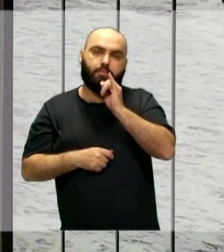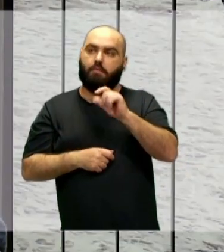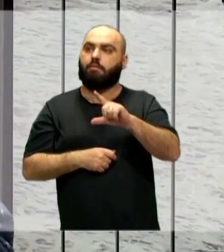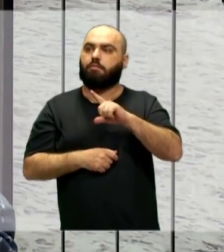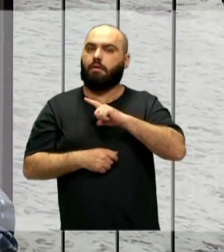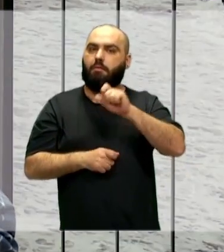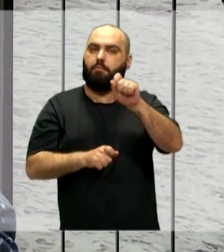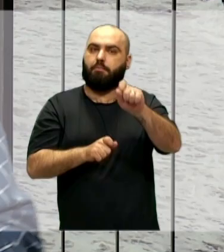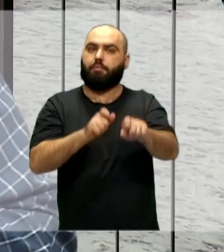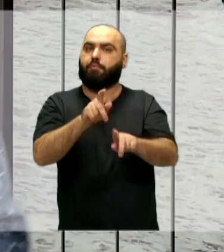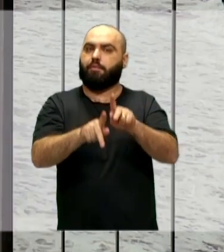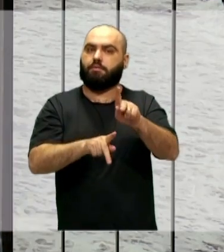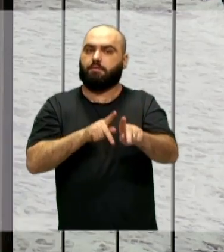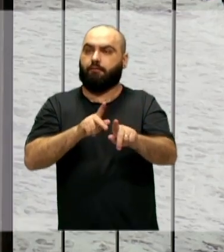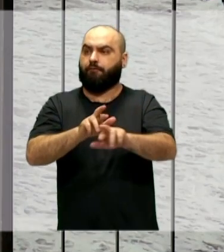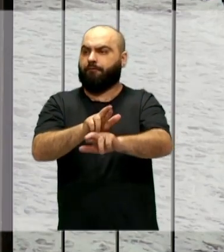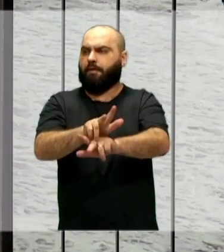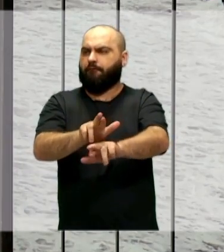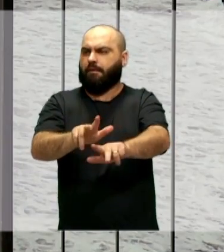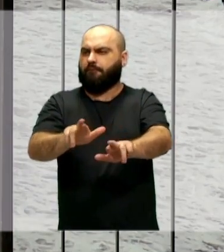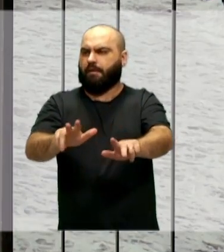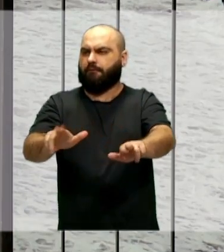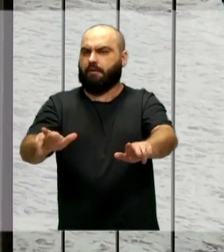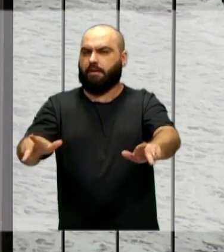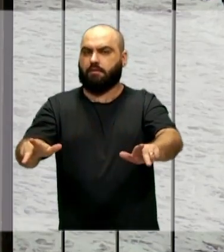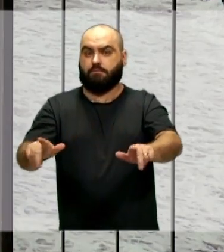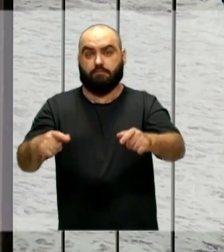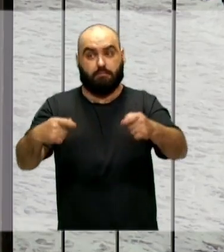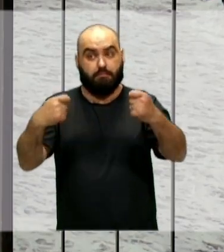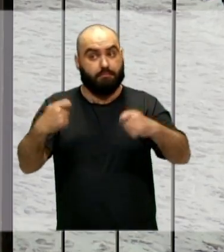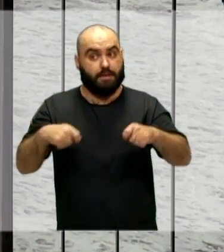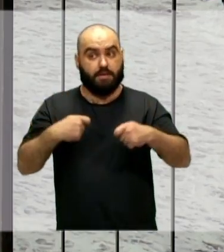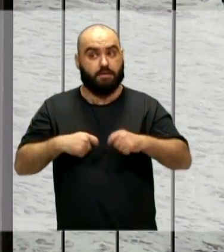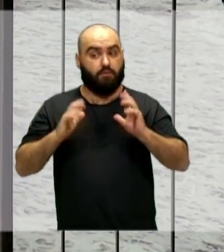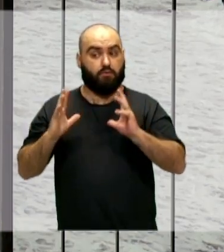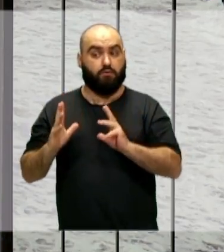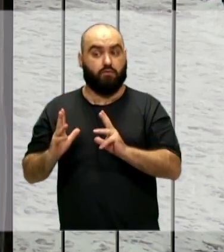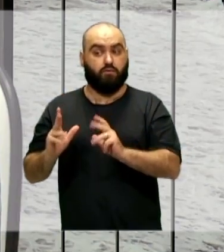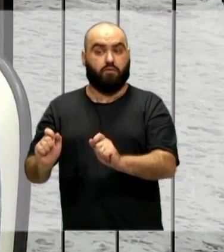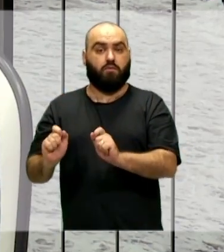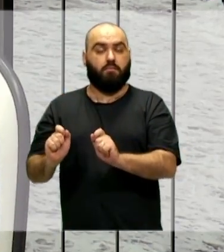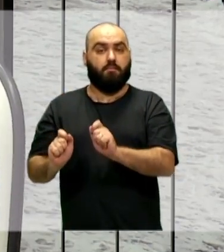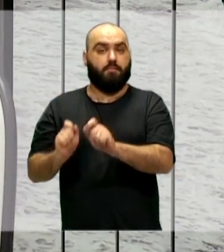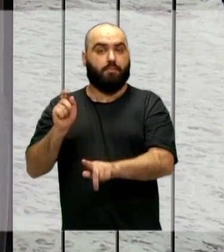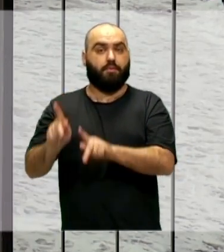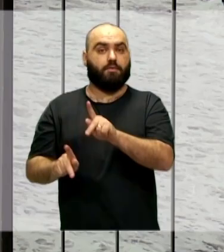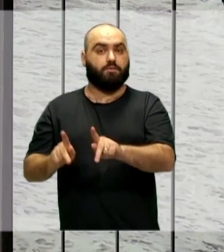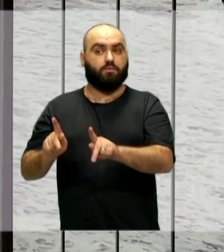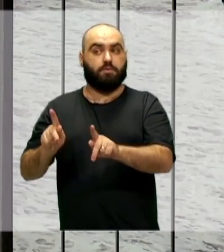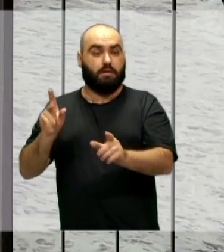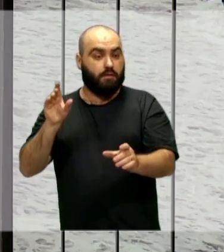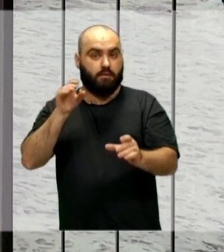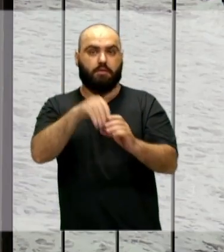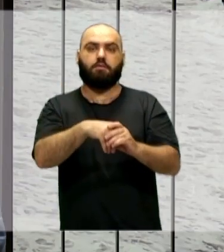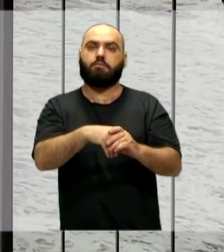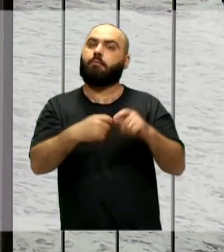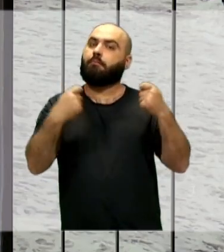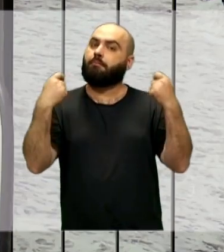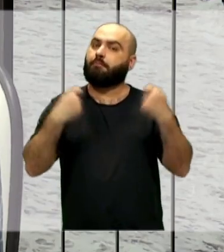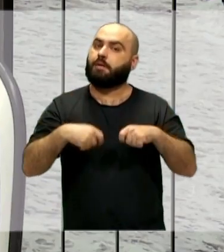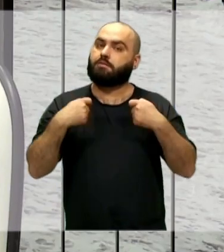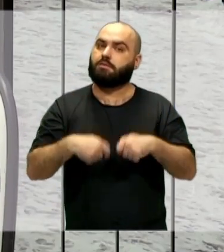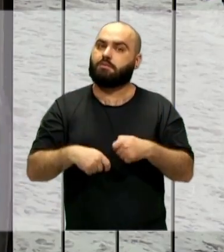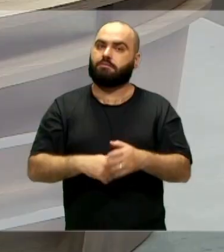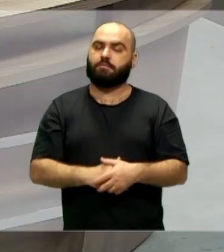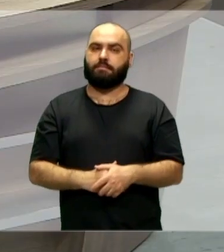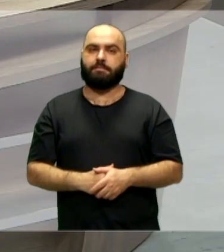população diversa, temos que todas as diversas grupos populacionais estejam ali. Afinal de contas, é um governo para todos,